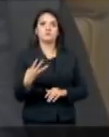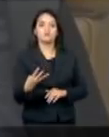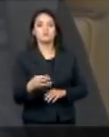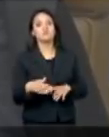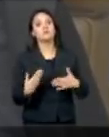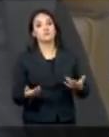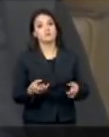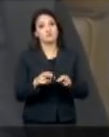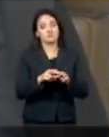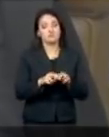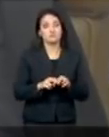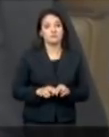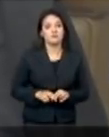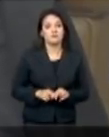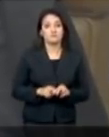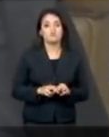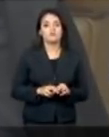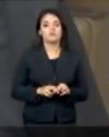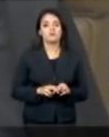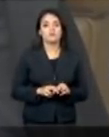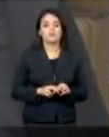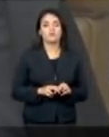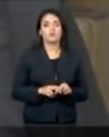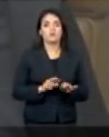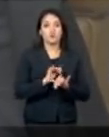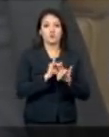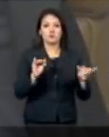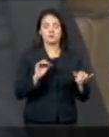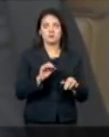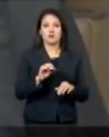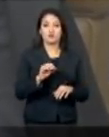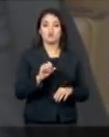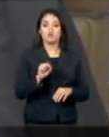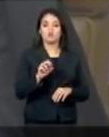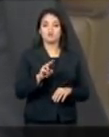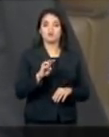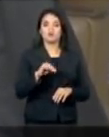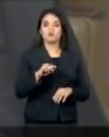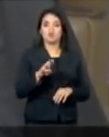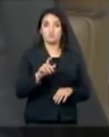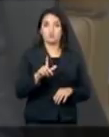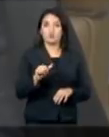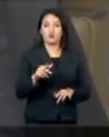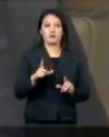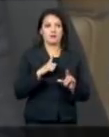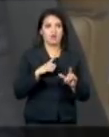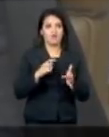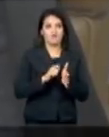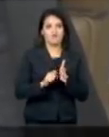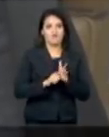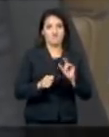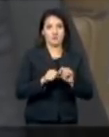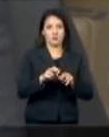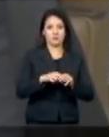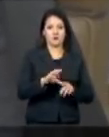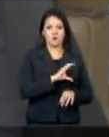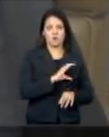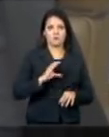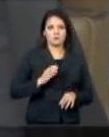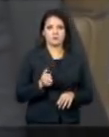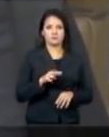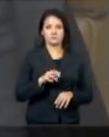aal enunciado sumular é elaborado pela comissão de anistia essa súmula tem o seguinte